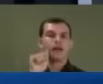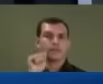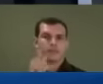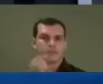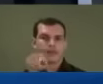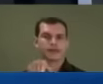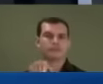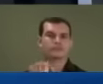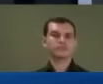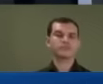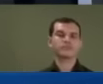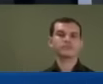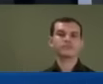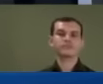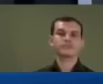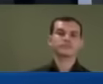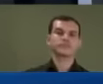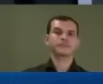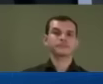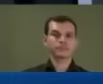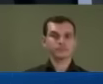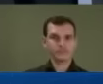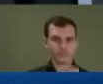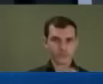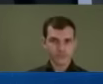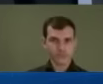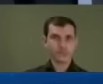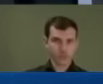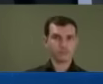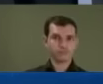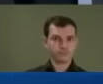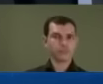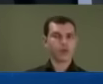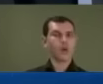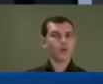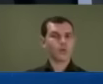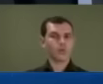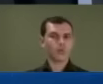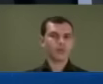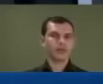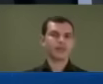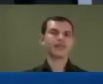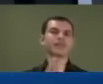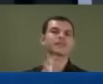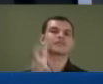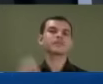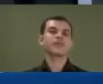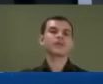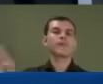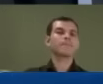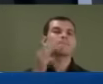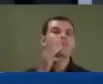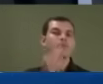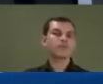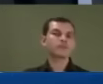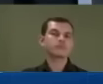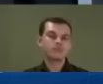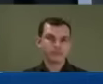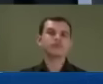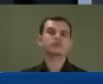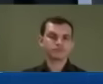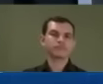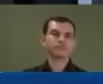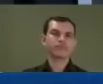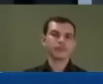emenda constitucional 98, até agora, representou uma economia para o Amapá de 350 milhões por ano. E,